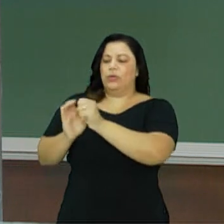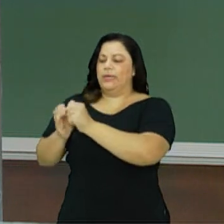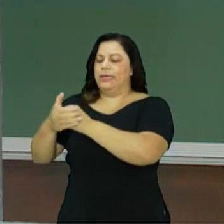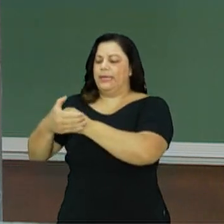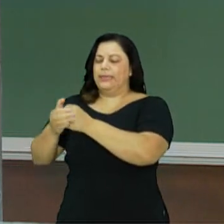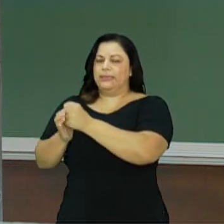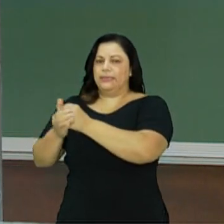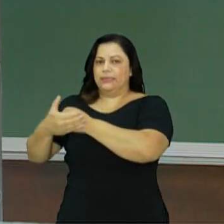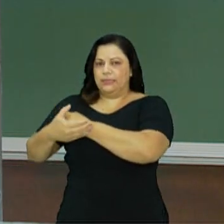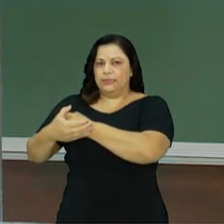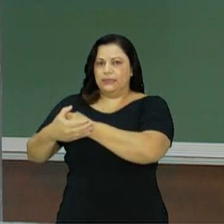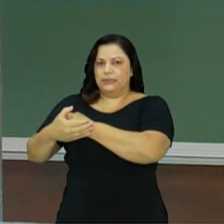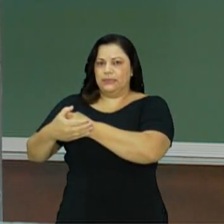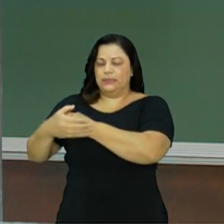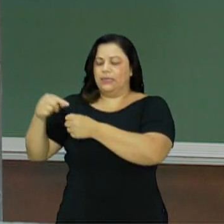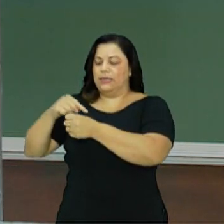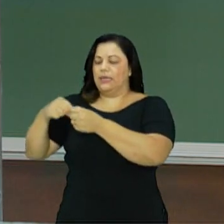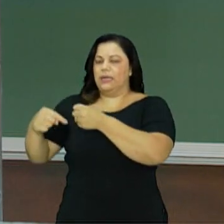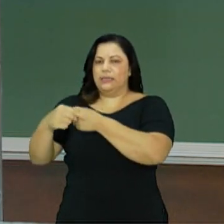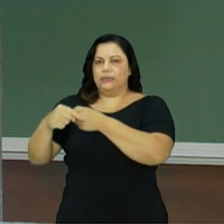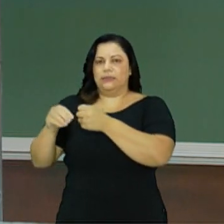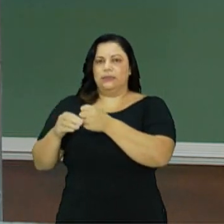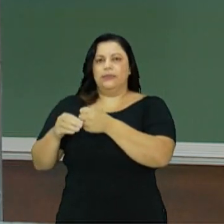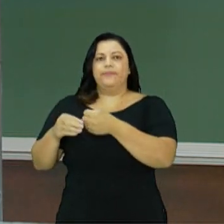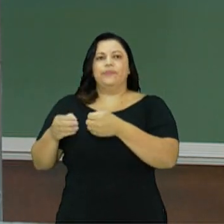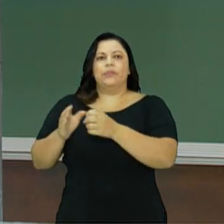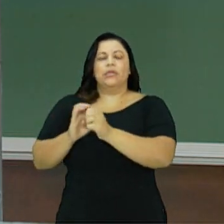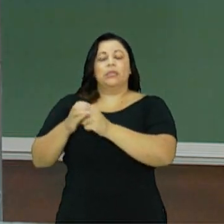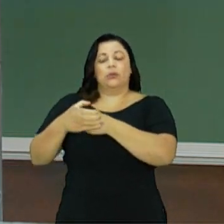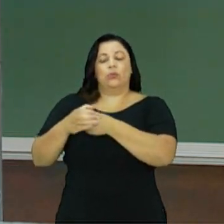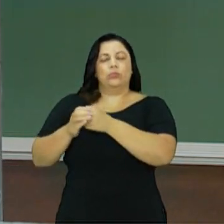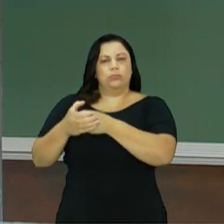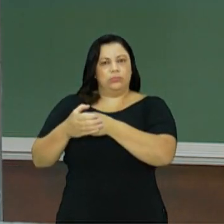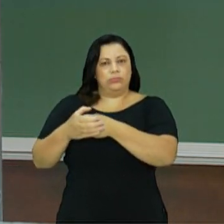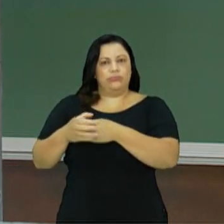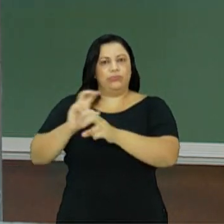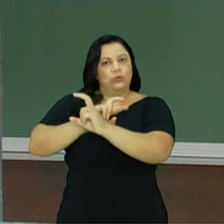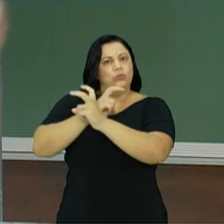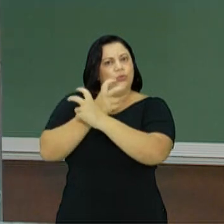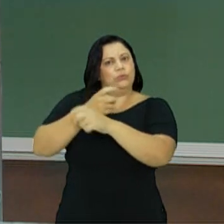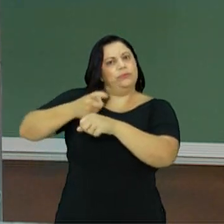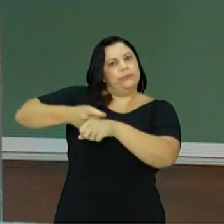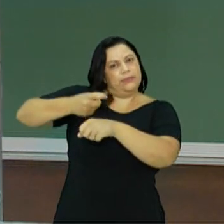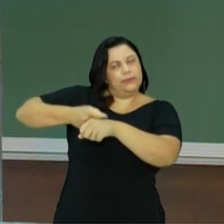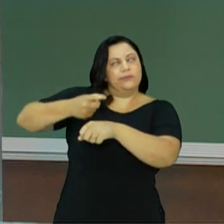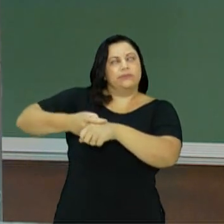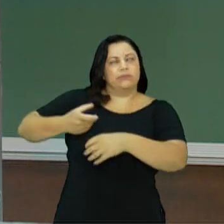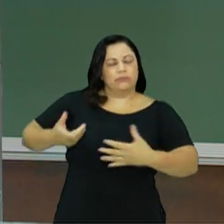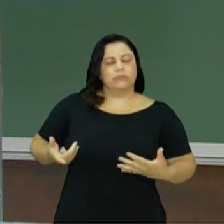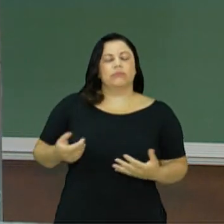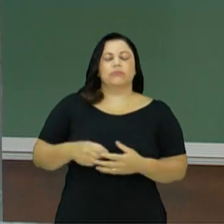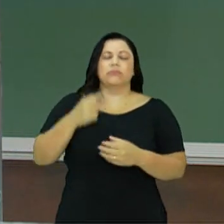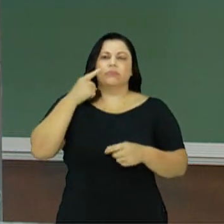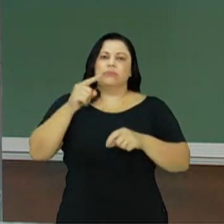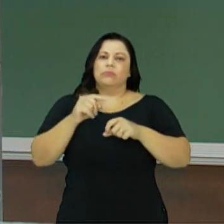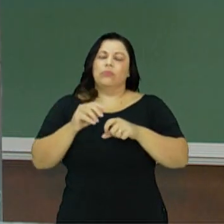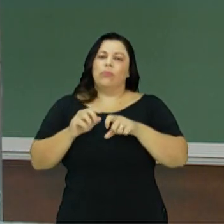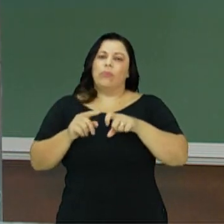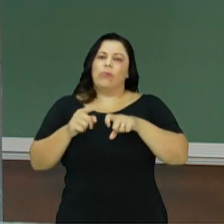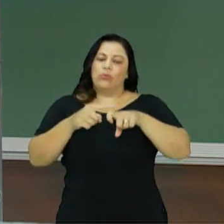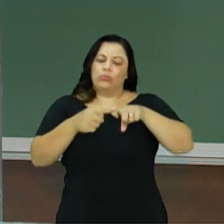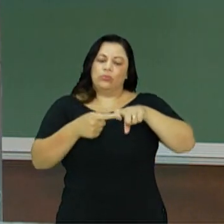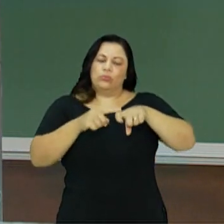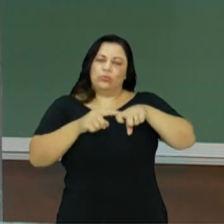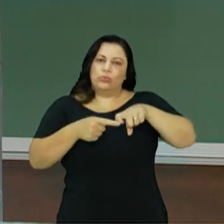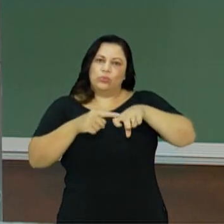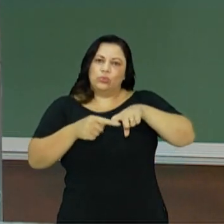disco intervertebral. Então, logicamente, esse osso é bem mais rígido que a cartilagem. E aqui também mostrando ali no joelho também a cartilagem e